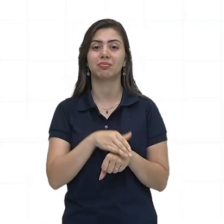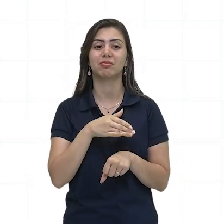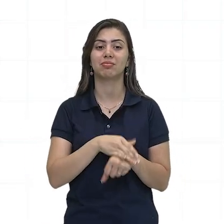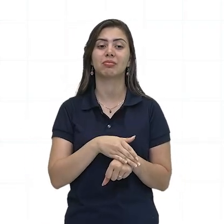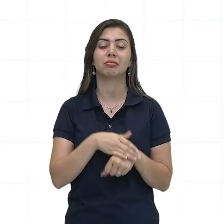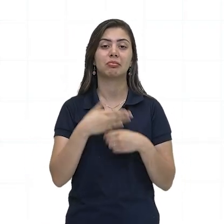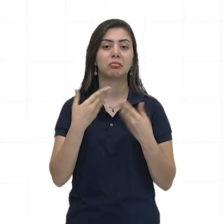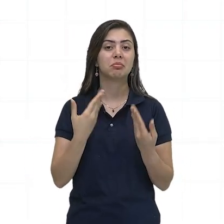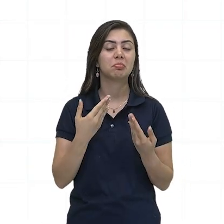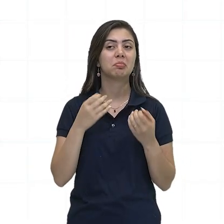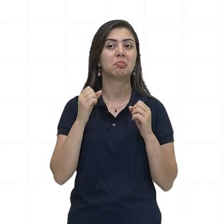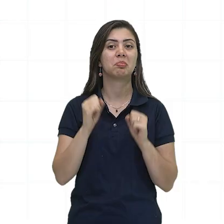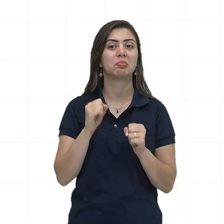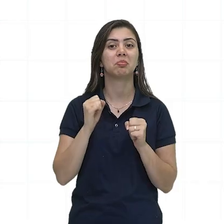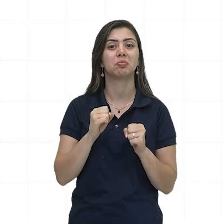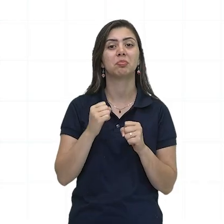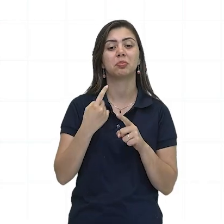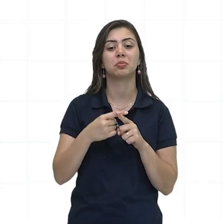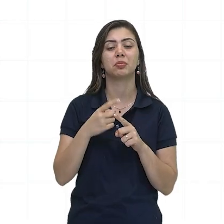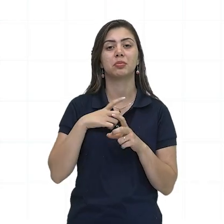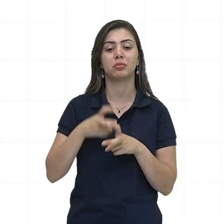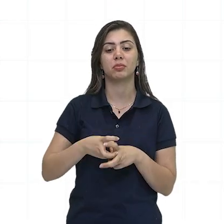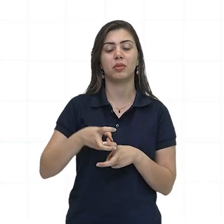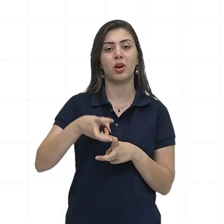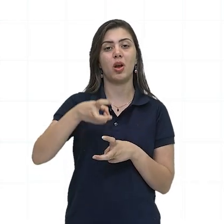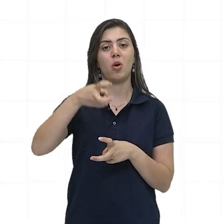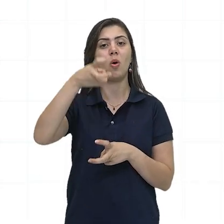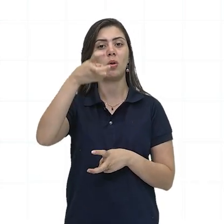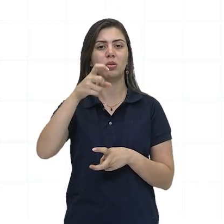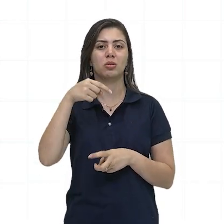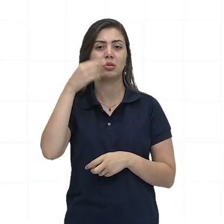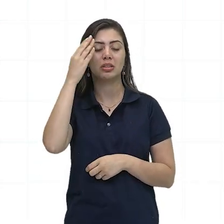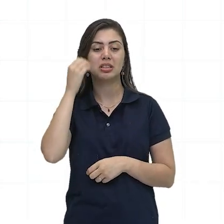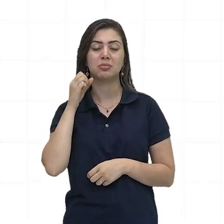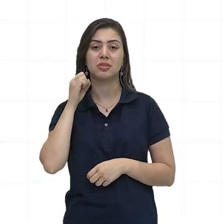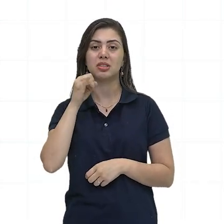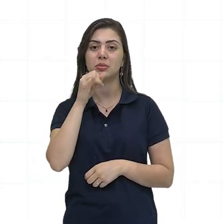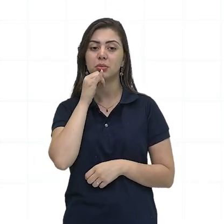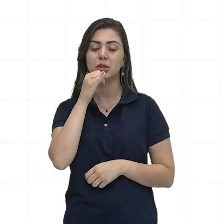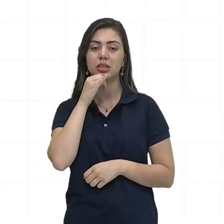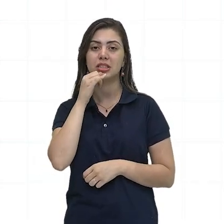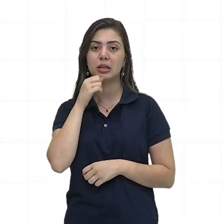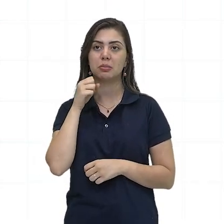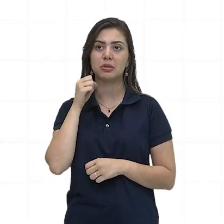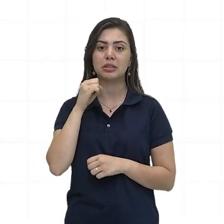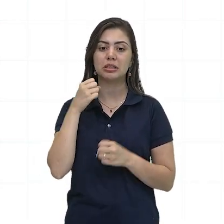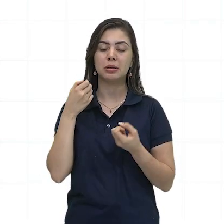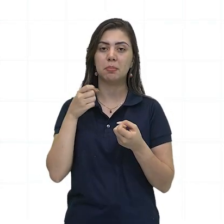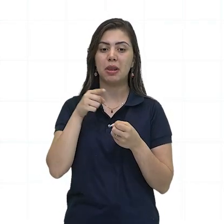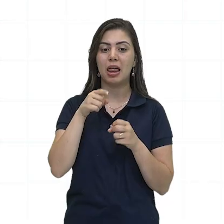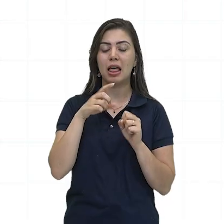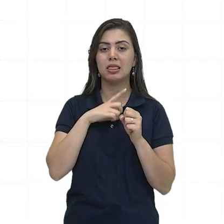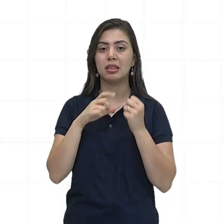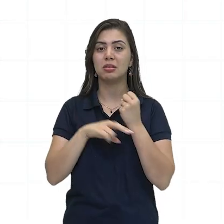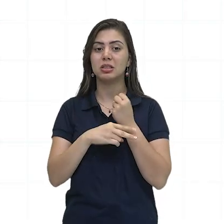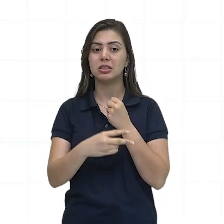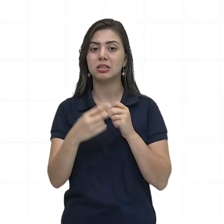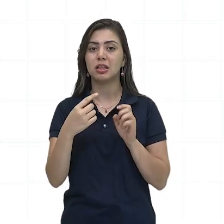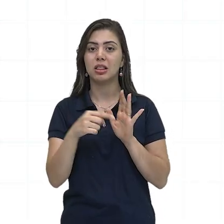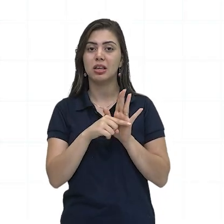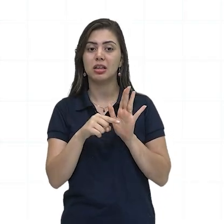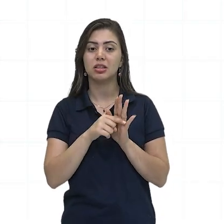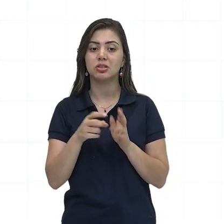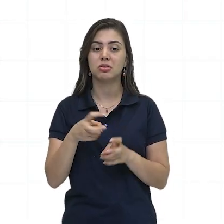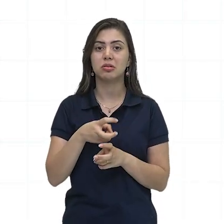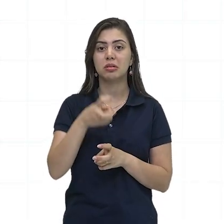mexem bastante com a coluna vertebral e a gente sabe que qualquer golpe, né, que prejudique essa parte do nosso corpo, a